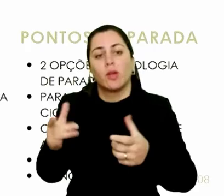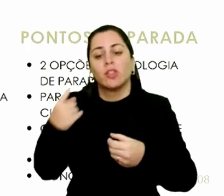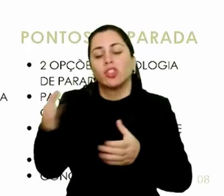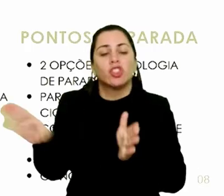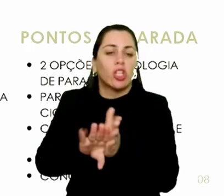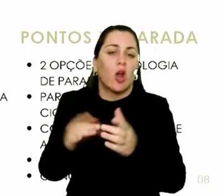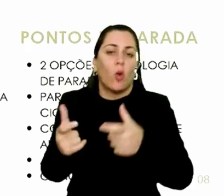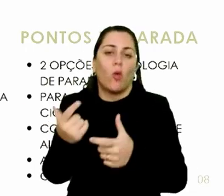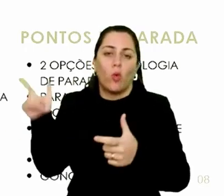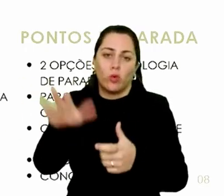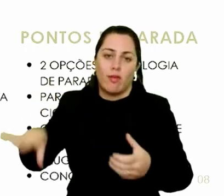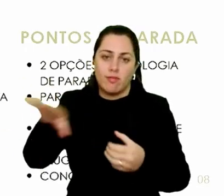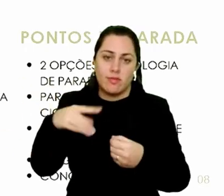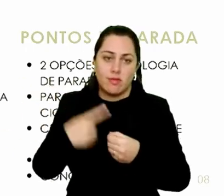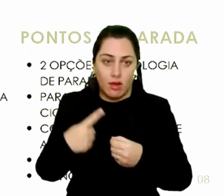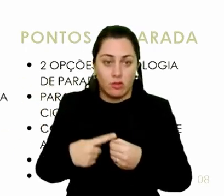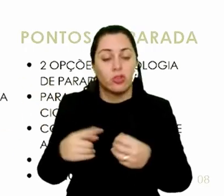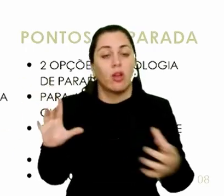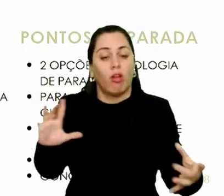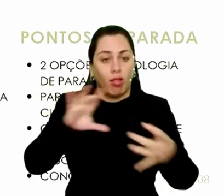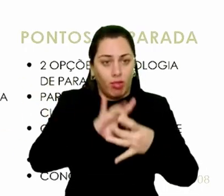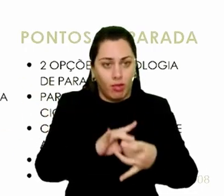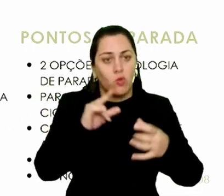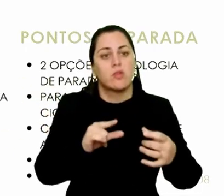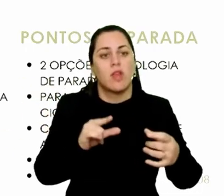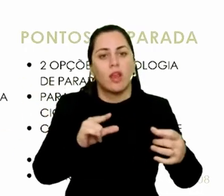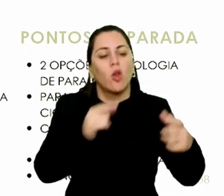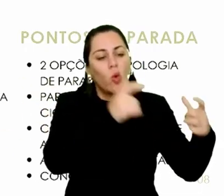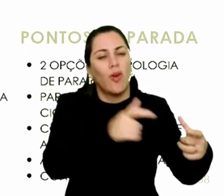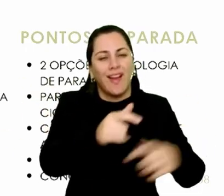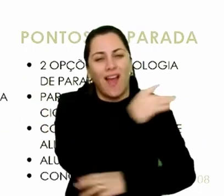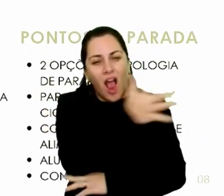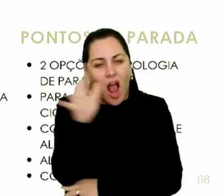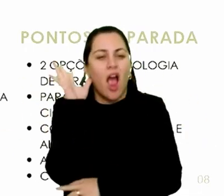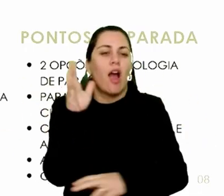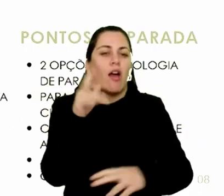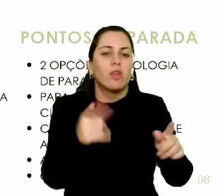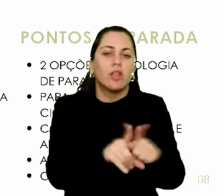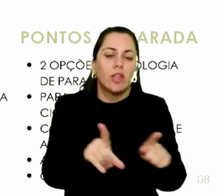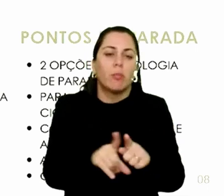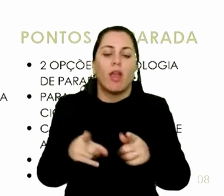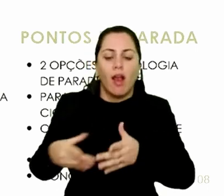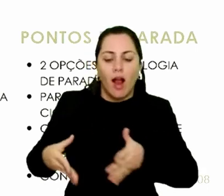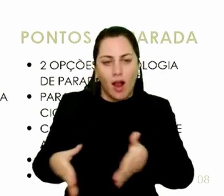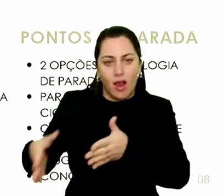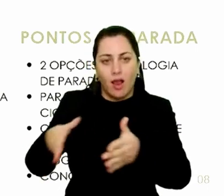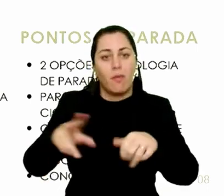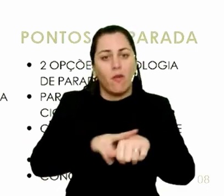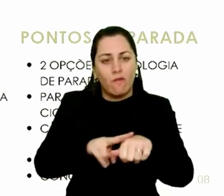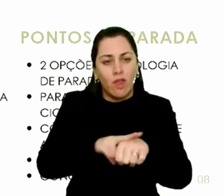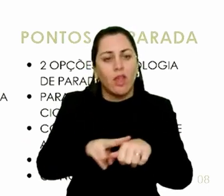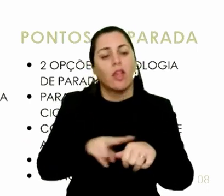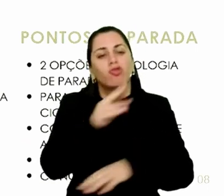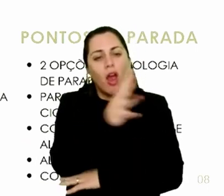cidade. Além de trazer também essa conexão entre os parques e, de fato, se tornar ali um corredor verde com as áreas, com esses parques